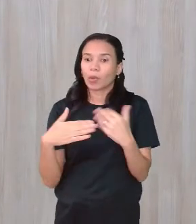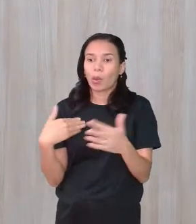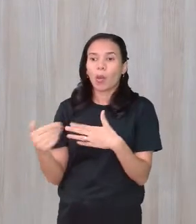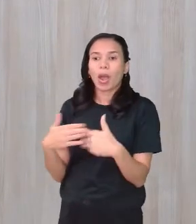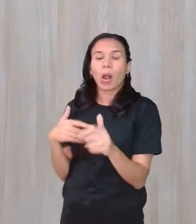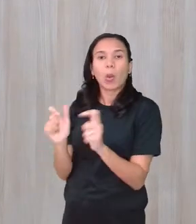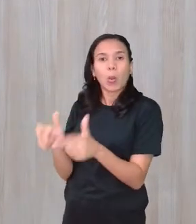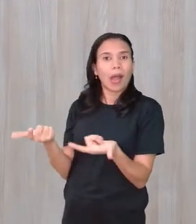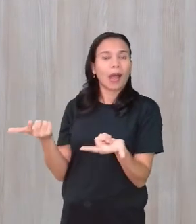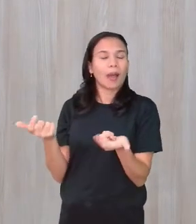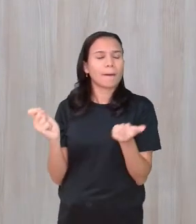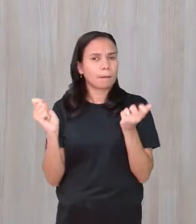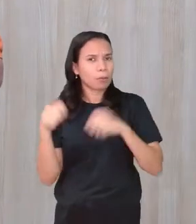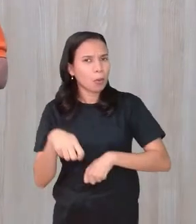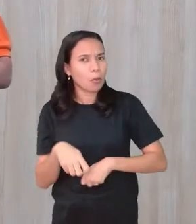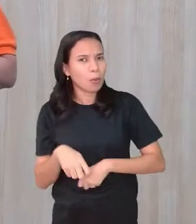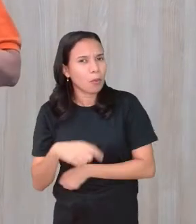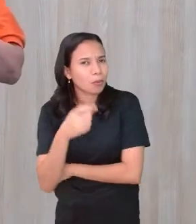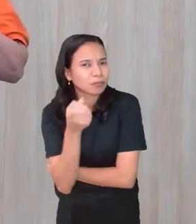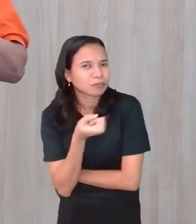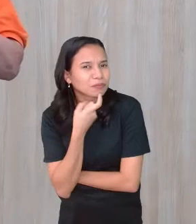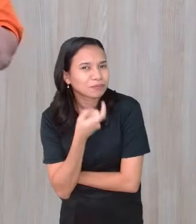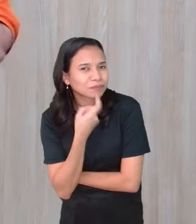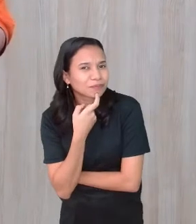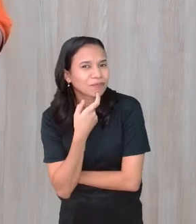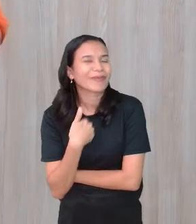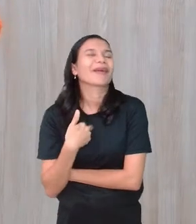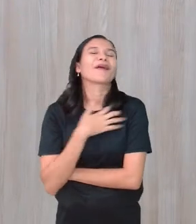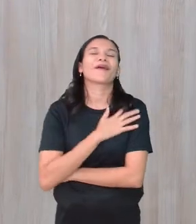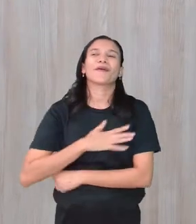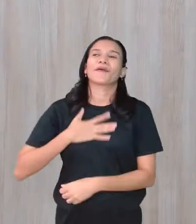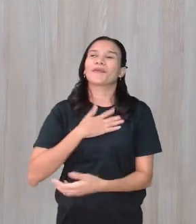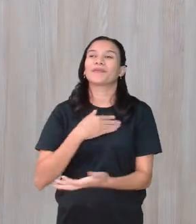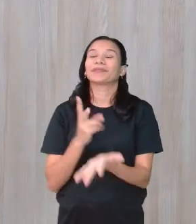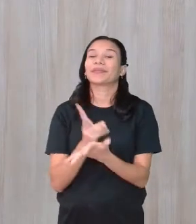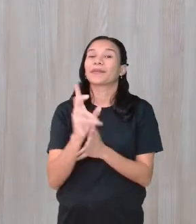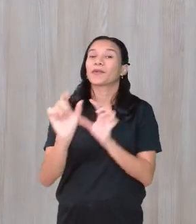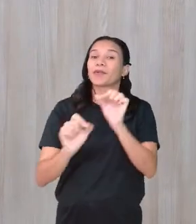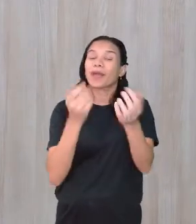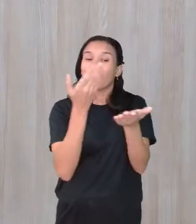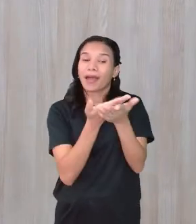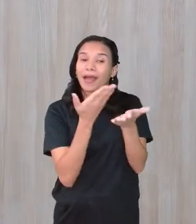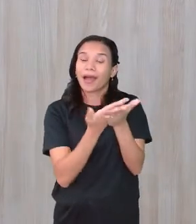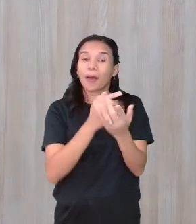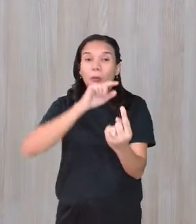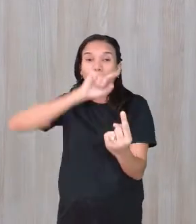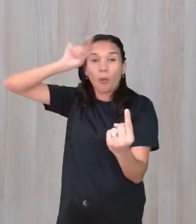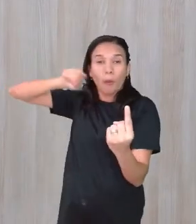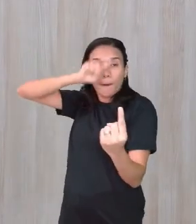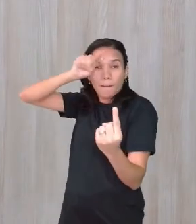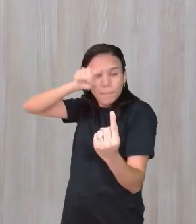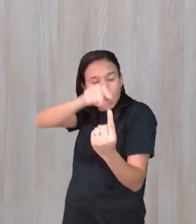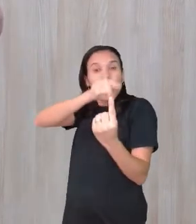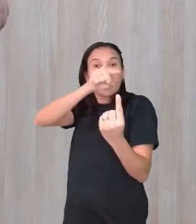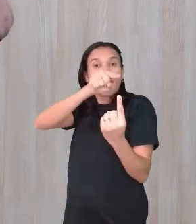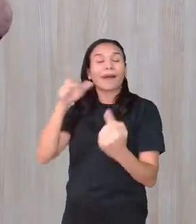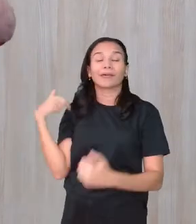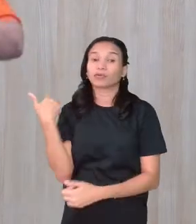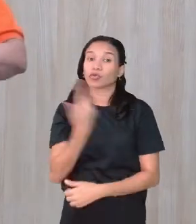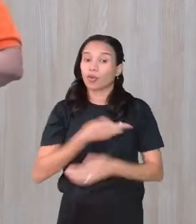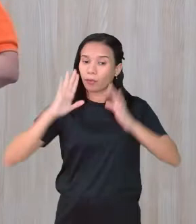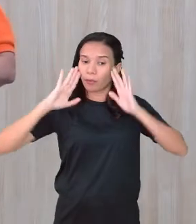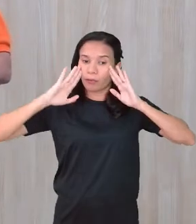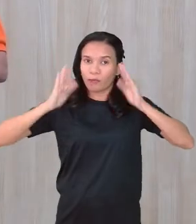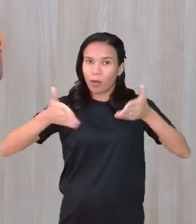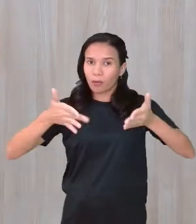lugar. E aí, mas eu gosto sempre de trazer na minha aula o objetivo da aula, porque nós temos um